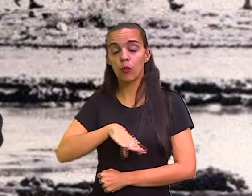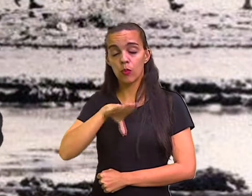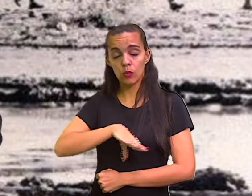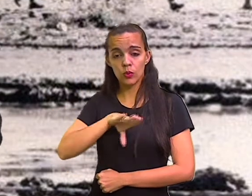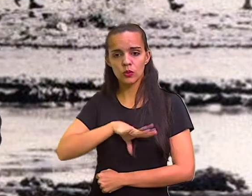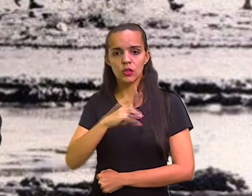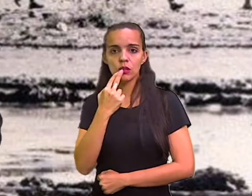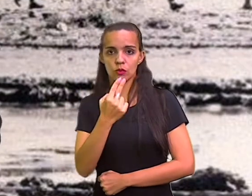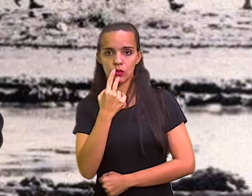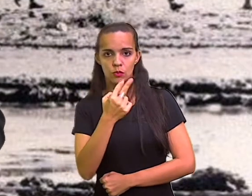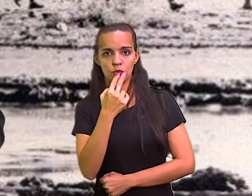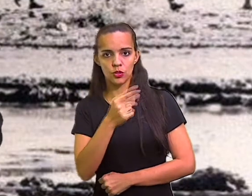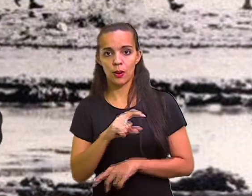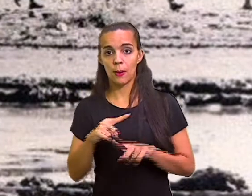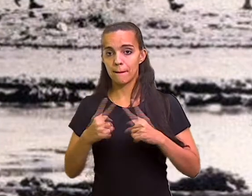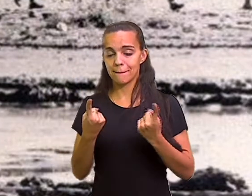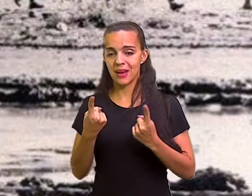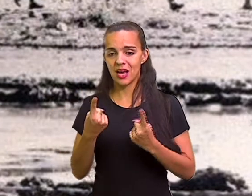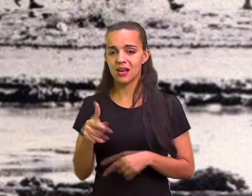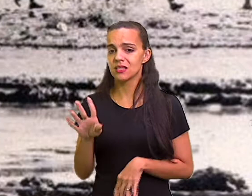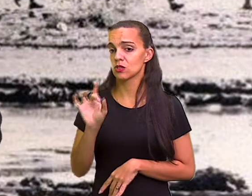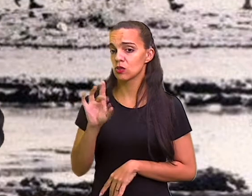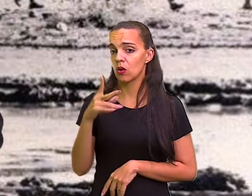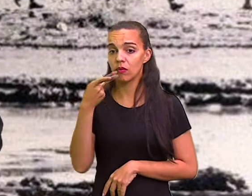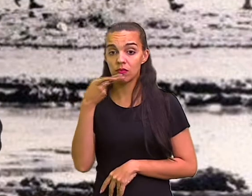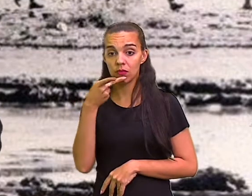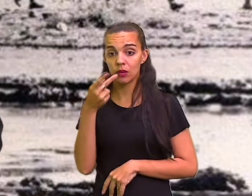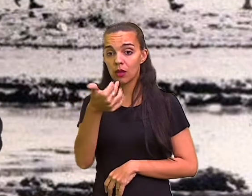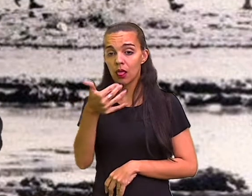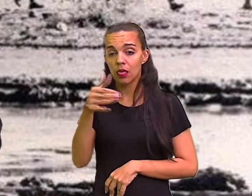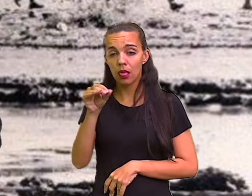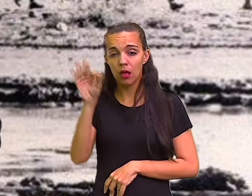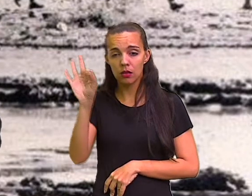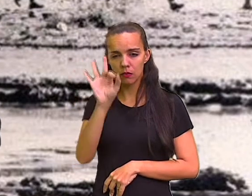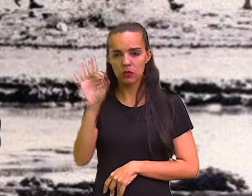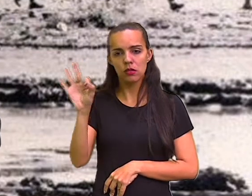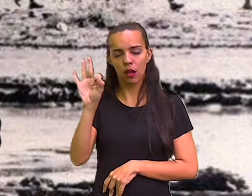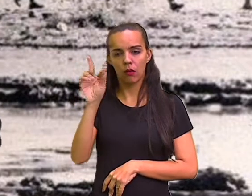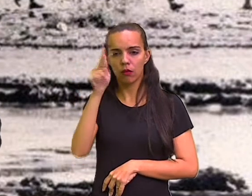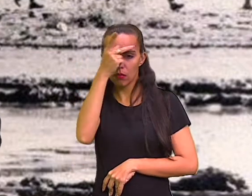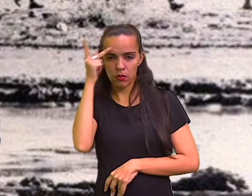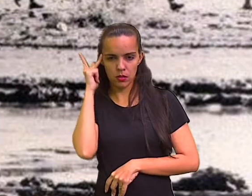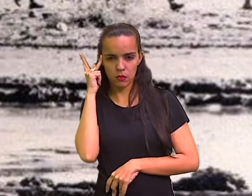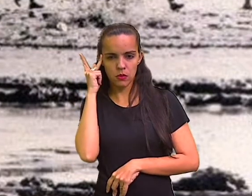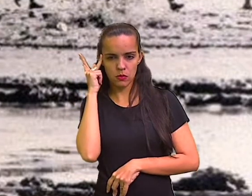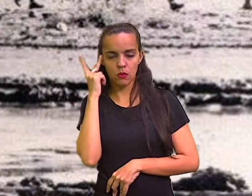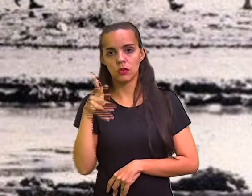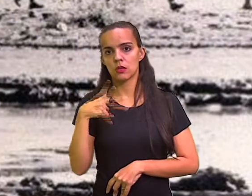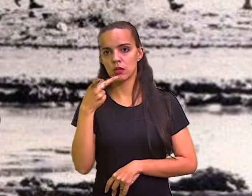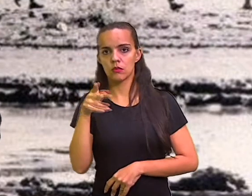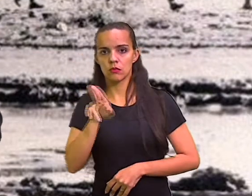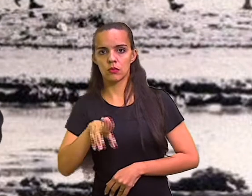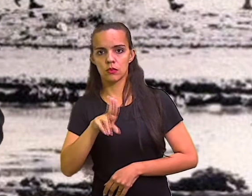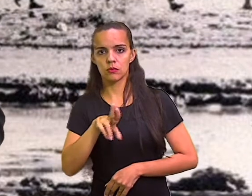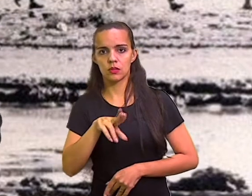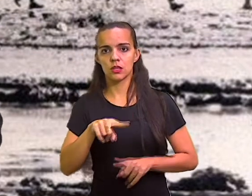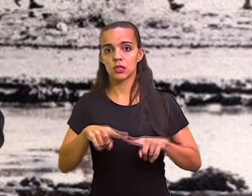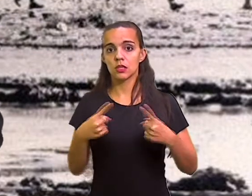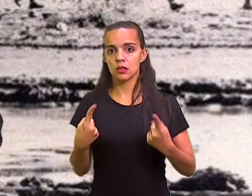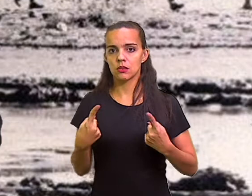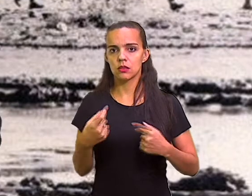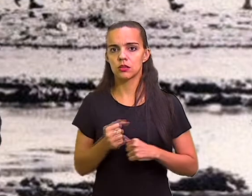oficial, apesar de ser falado por apenas 10% da população nacional. Com isso, a nação é uma